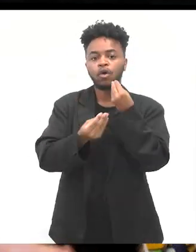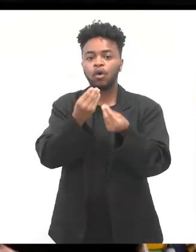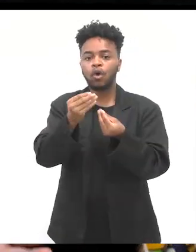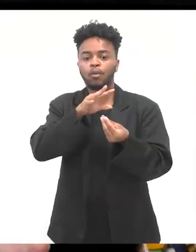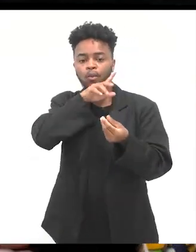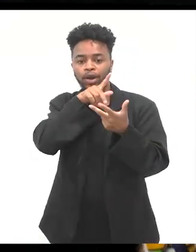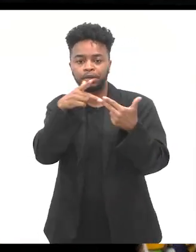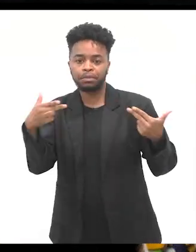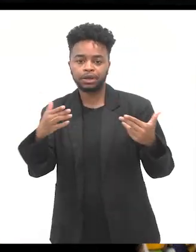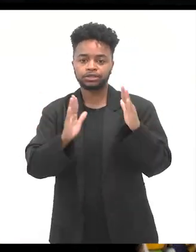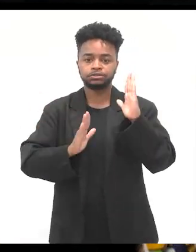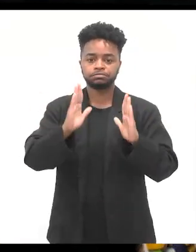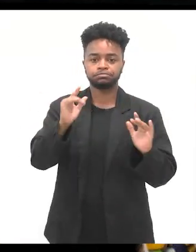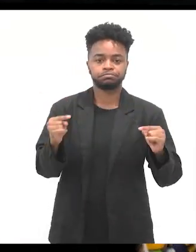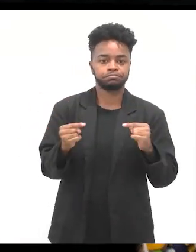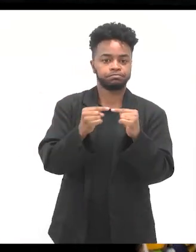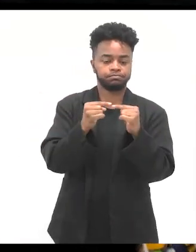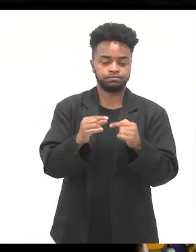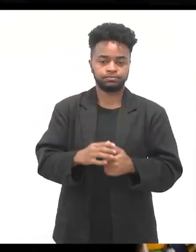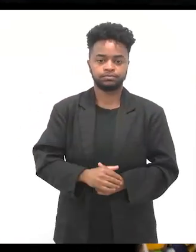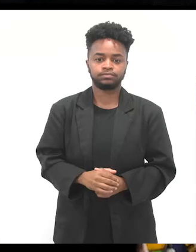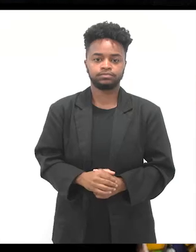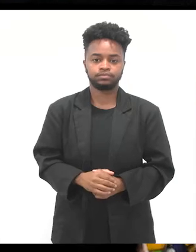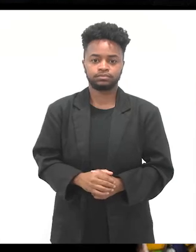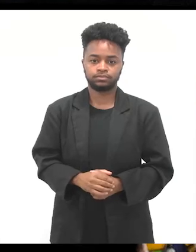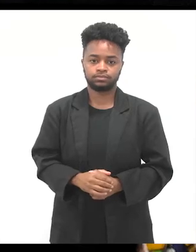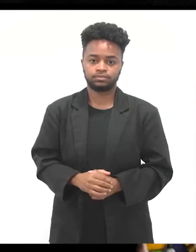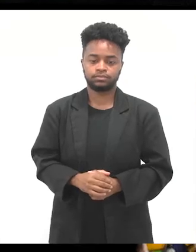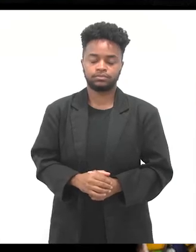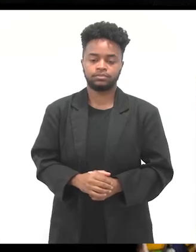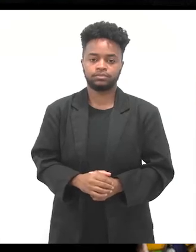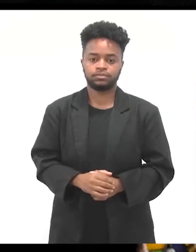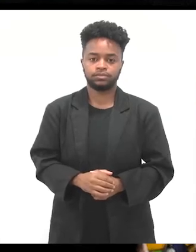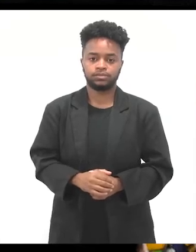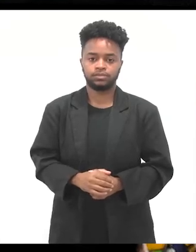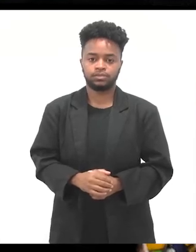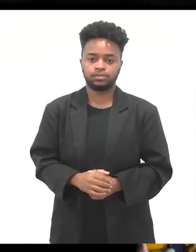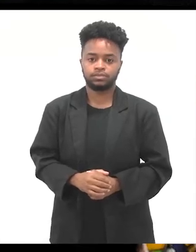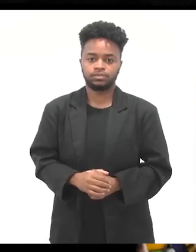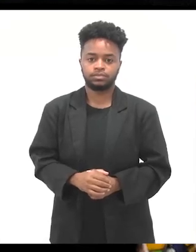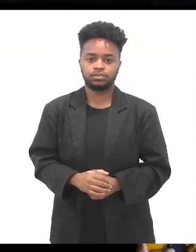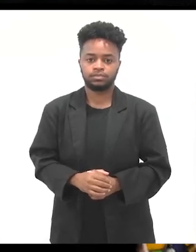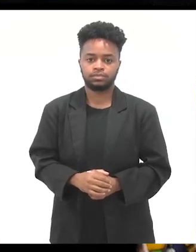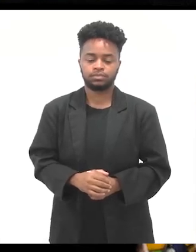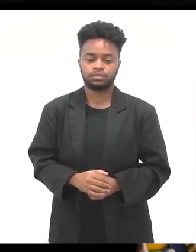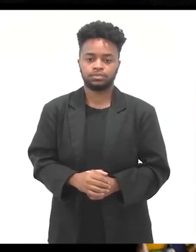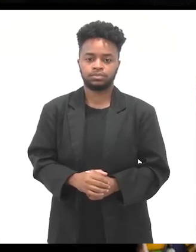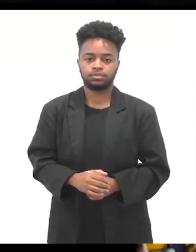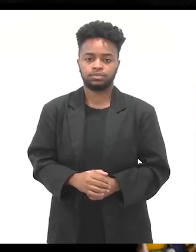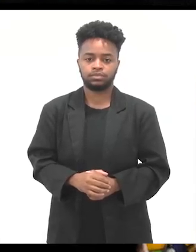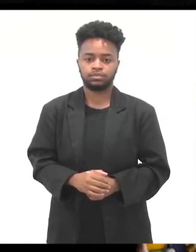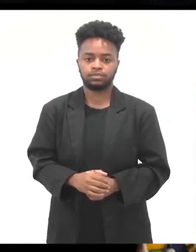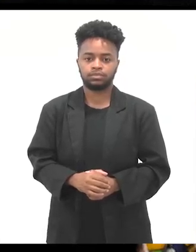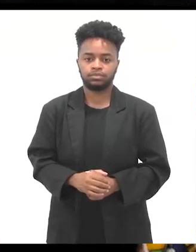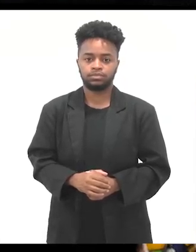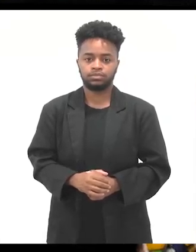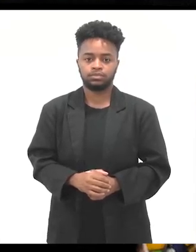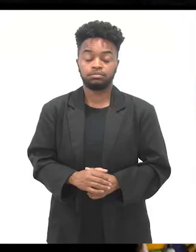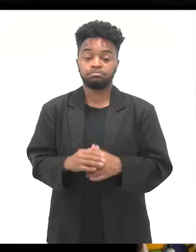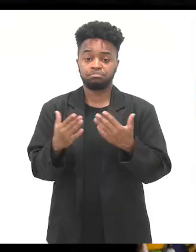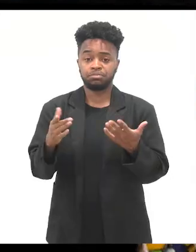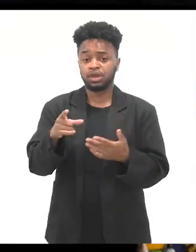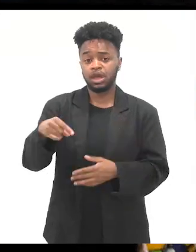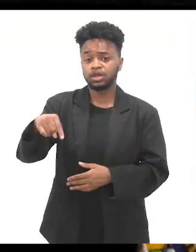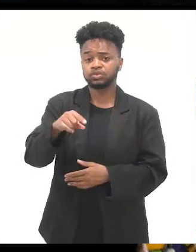aquela fauna naquele lugar, naquela época. E eles são usados,